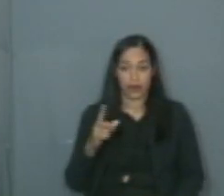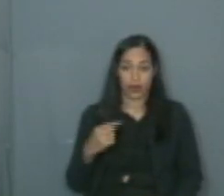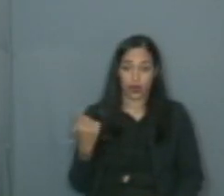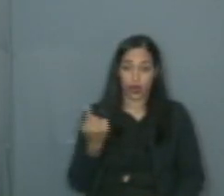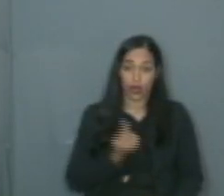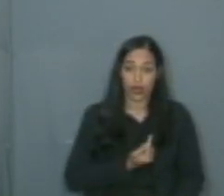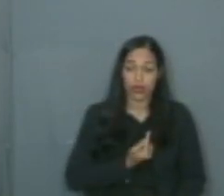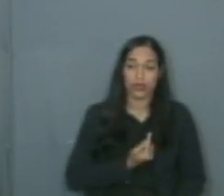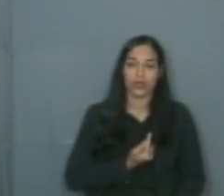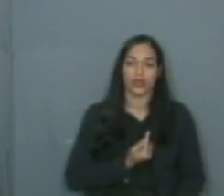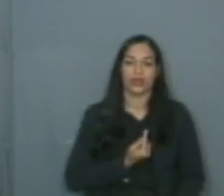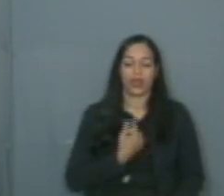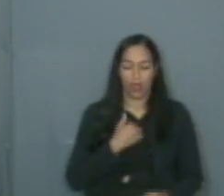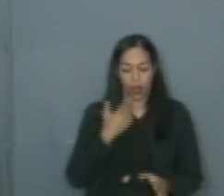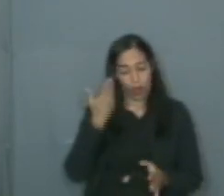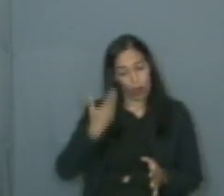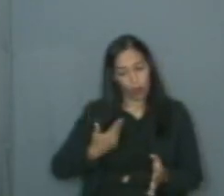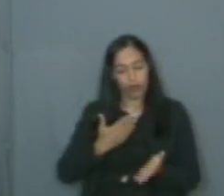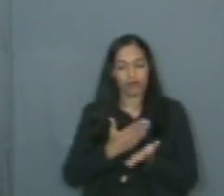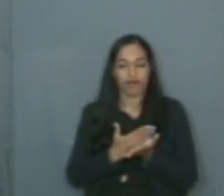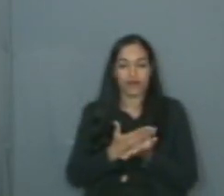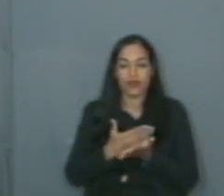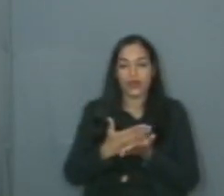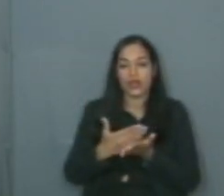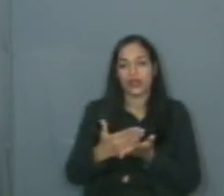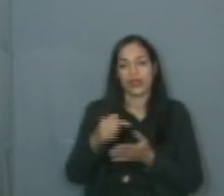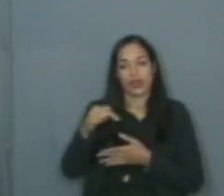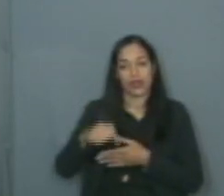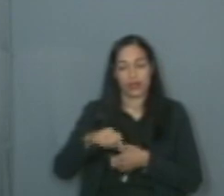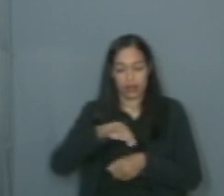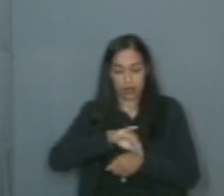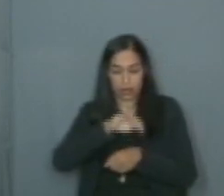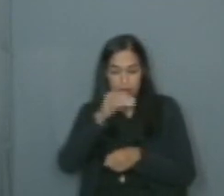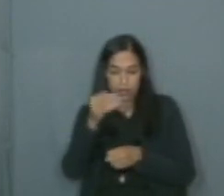Eu comecei nesta casa